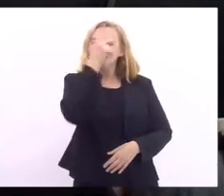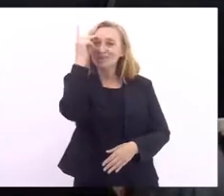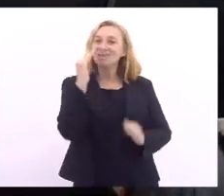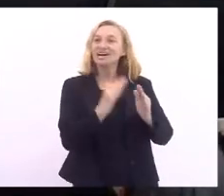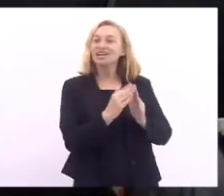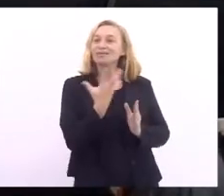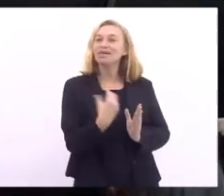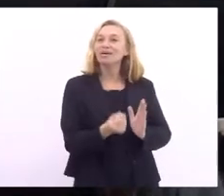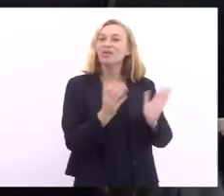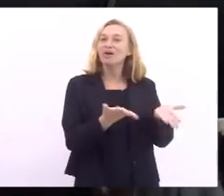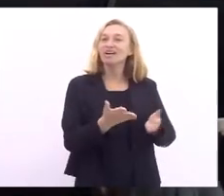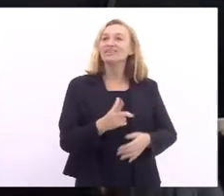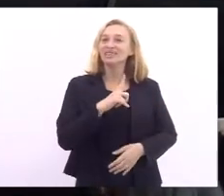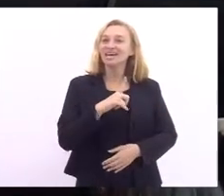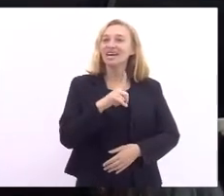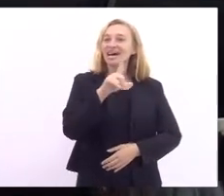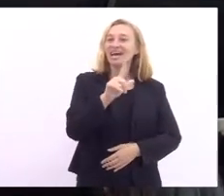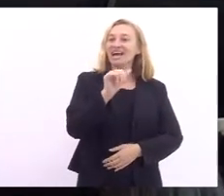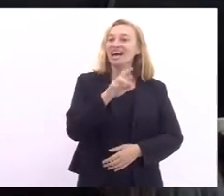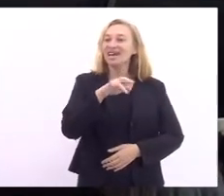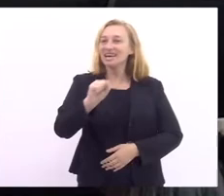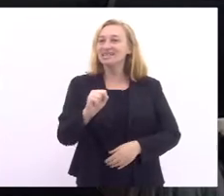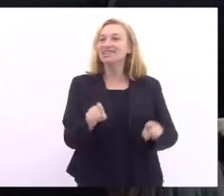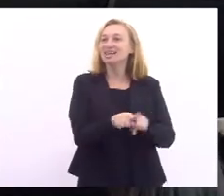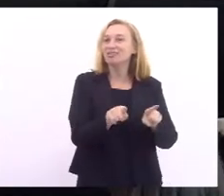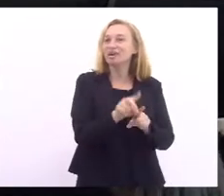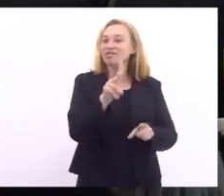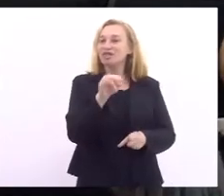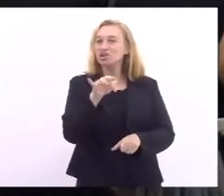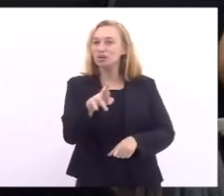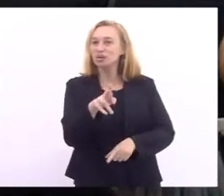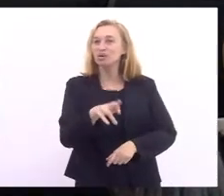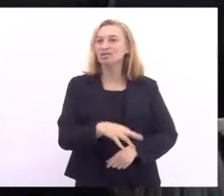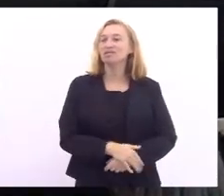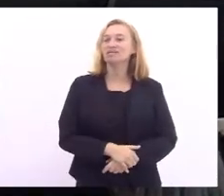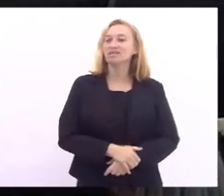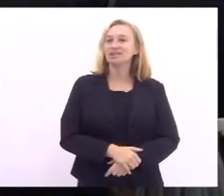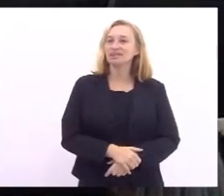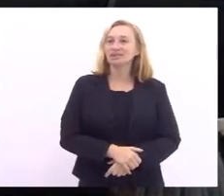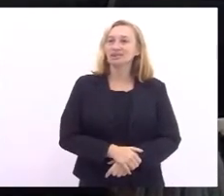receber aqui agora então Larissa evita também por favor